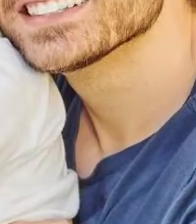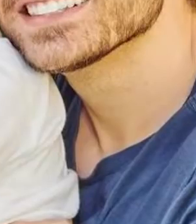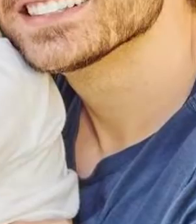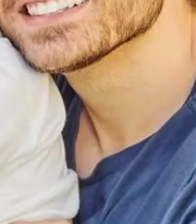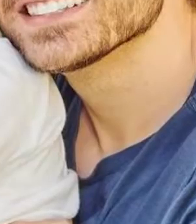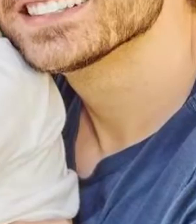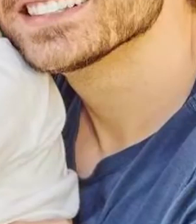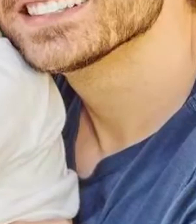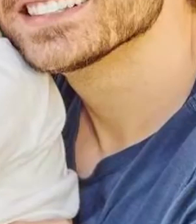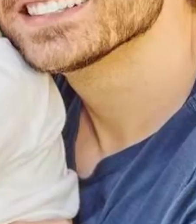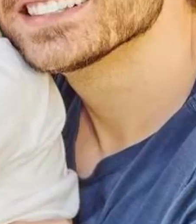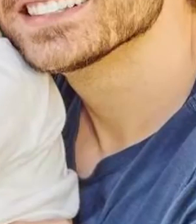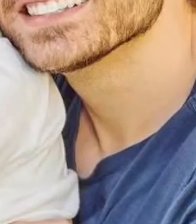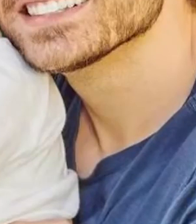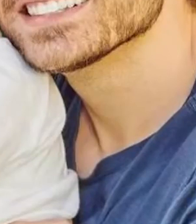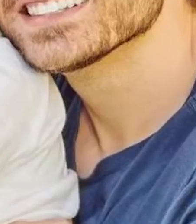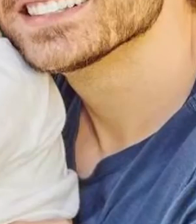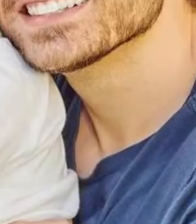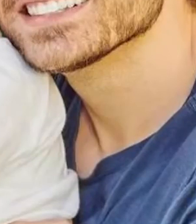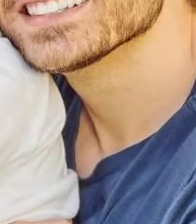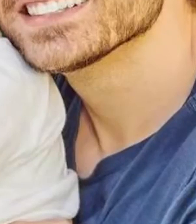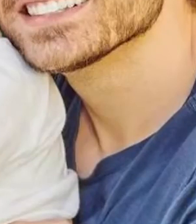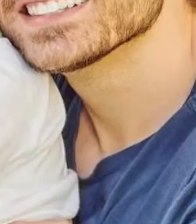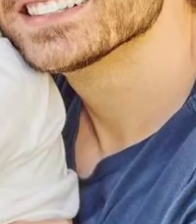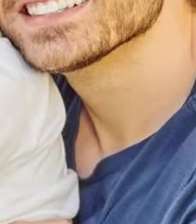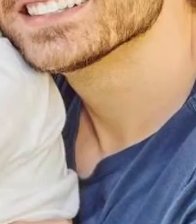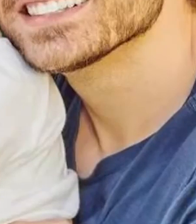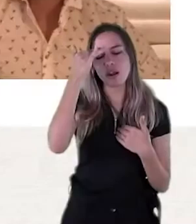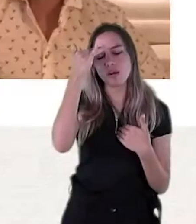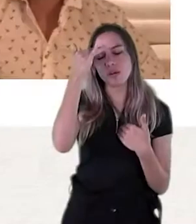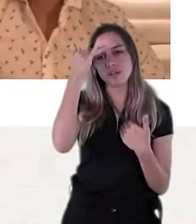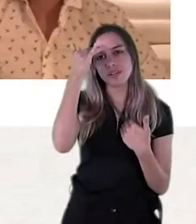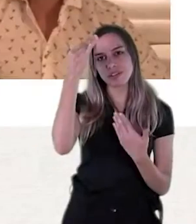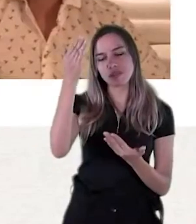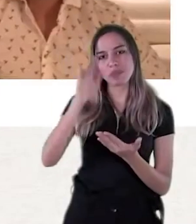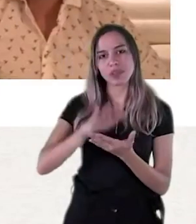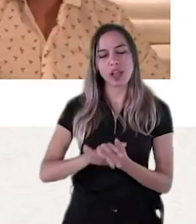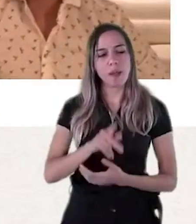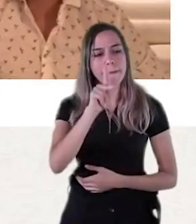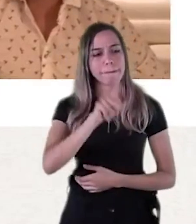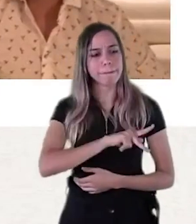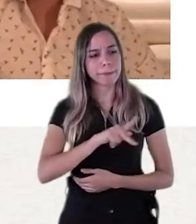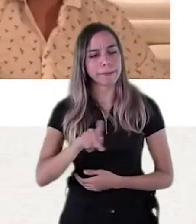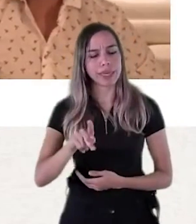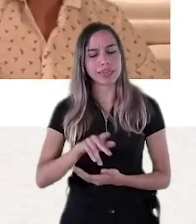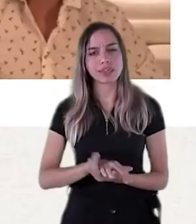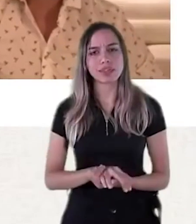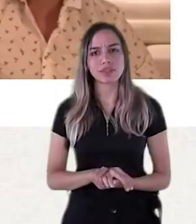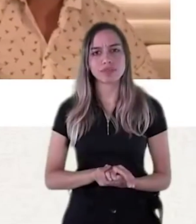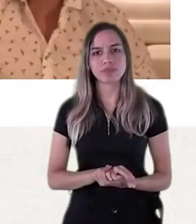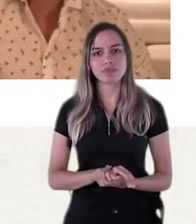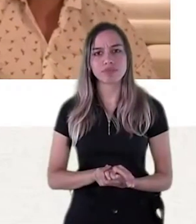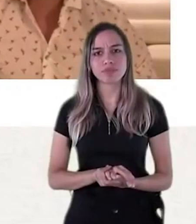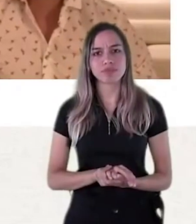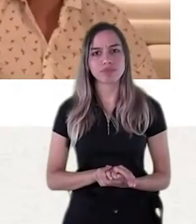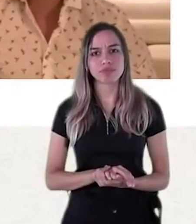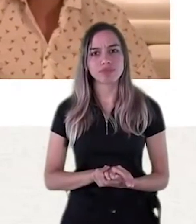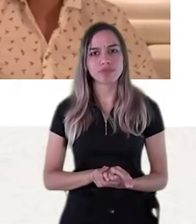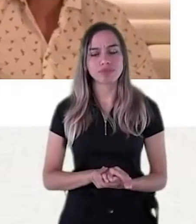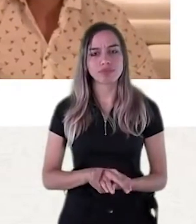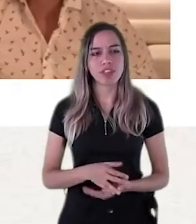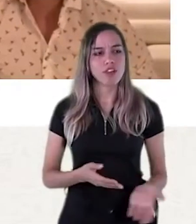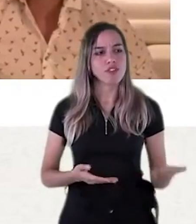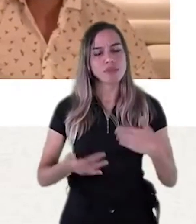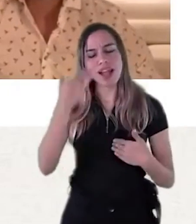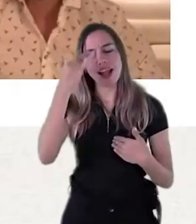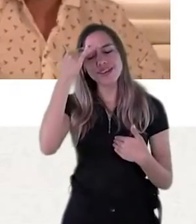seus 2 filhos. Muito obrigado. Padre Fábio. Fala, meu querido. Vamos então, em primeiro lugar,